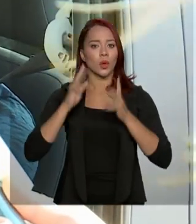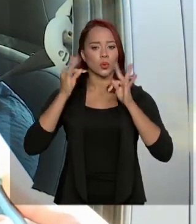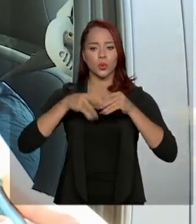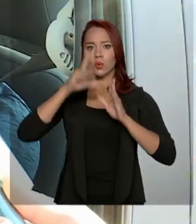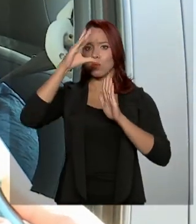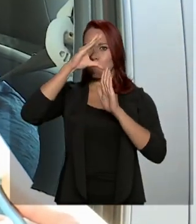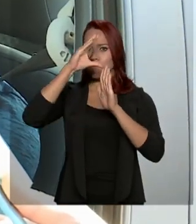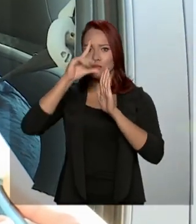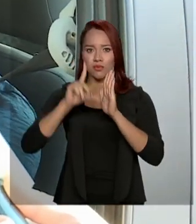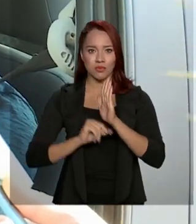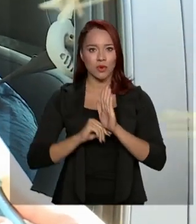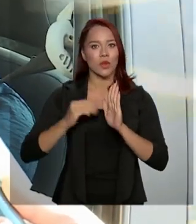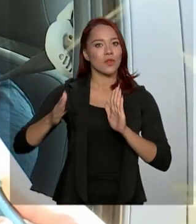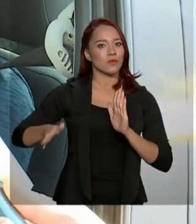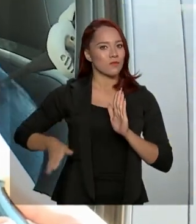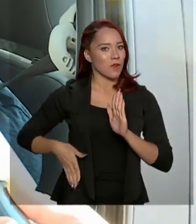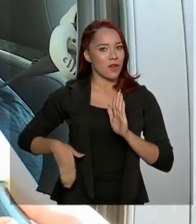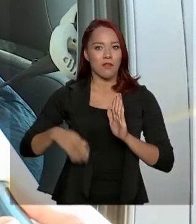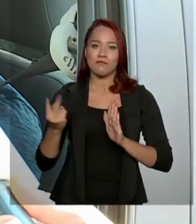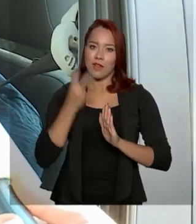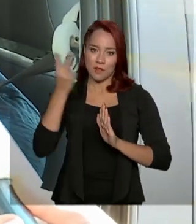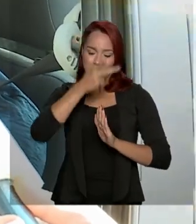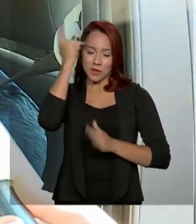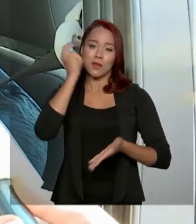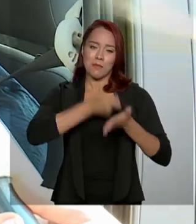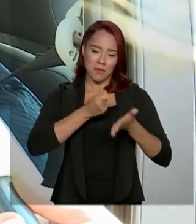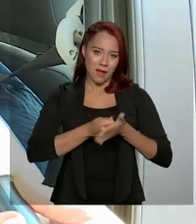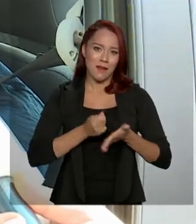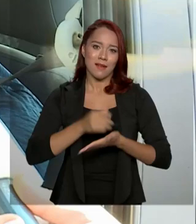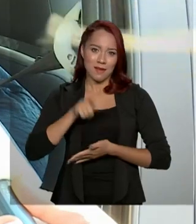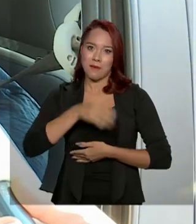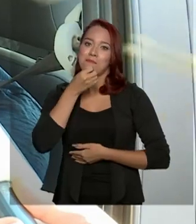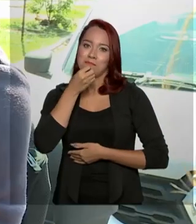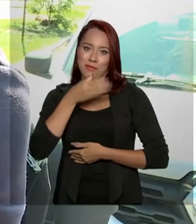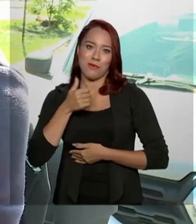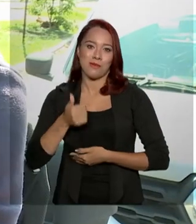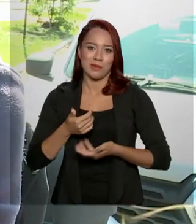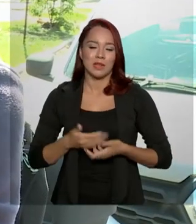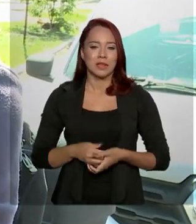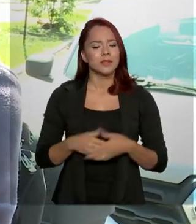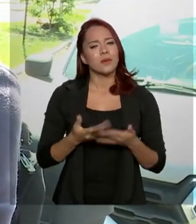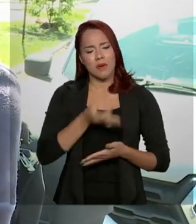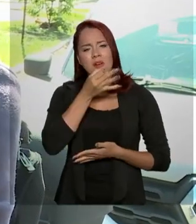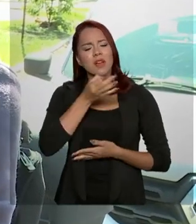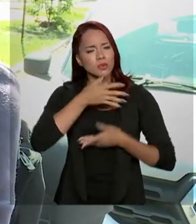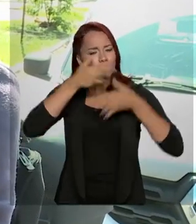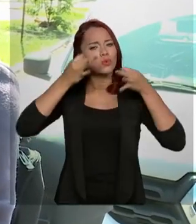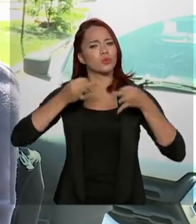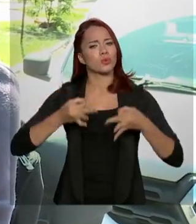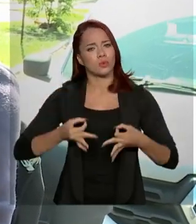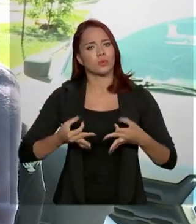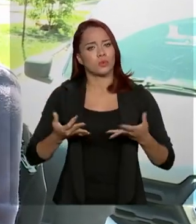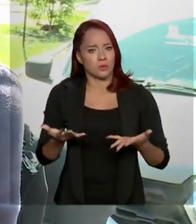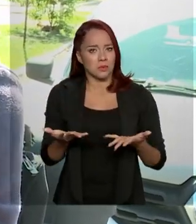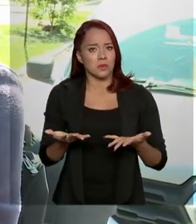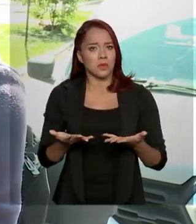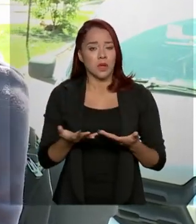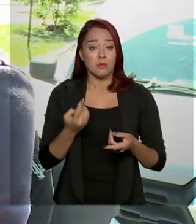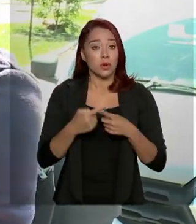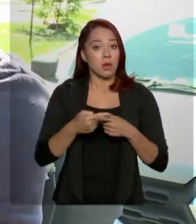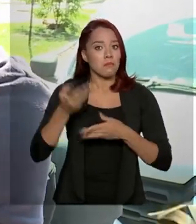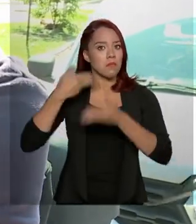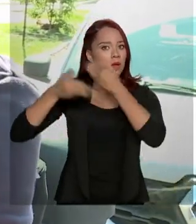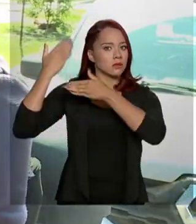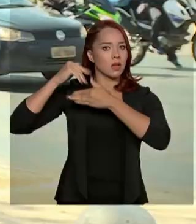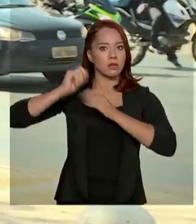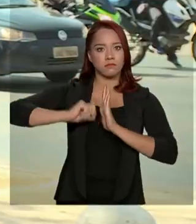no nosso bolso, no bolso do contribuinte, é uma boa, né? Eu acho que é bastante justo, né? Anteriormente o